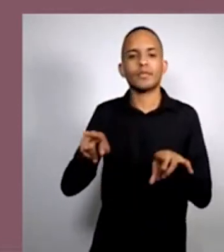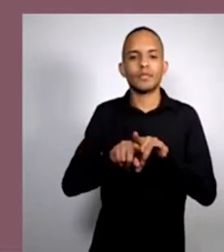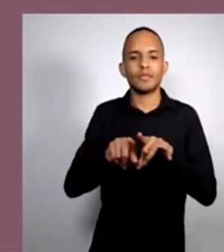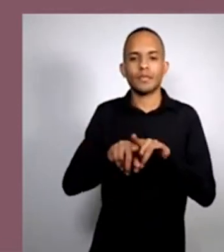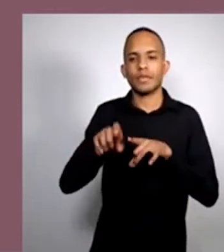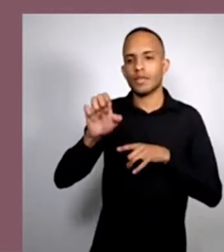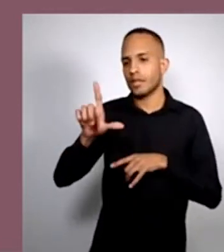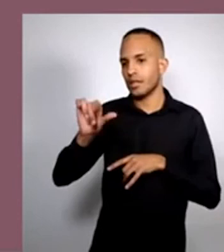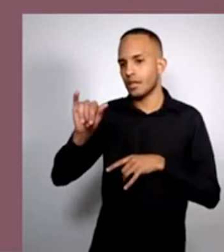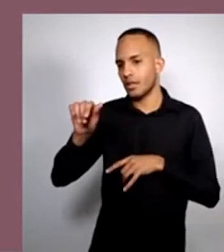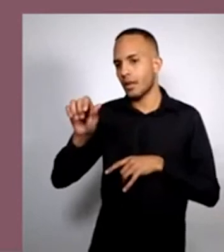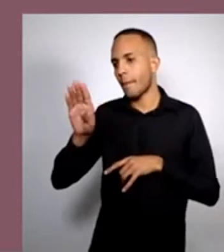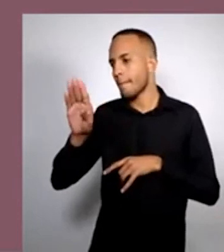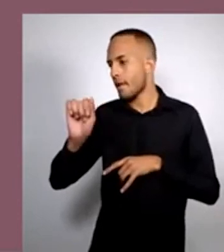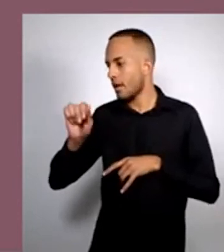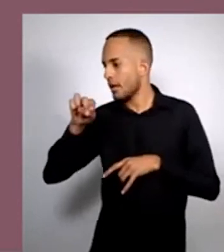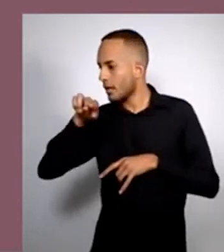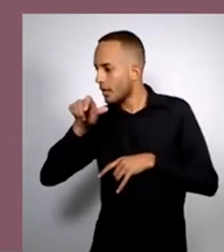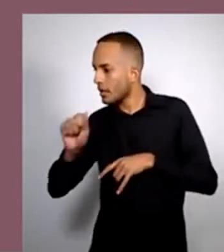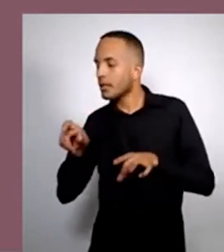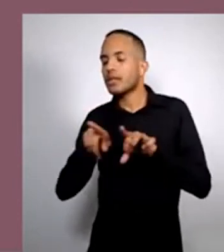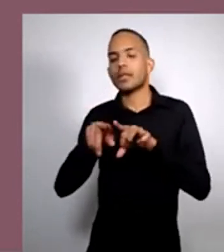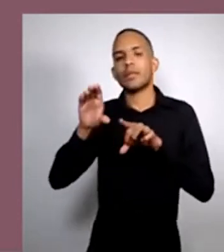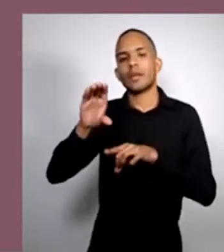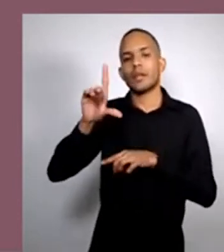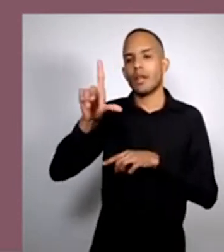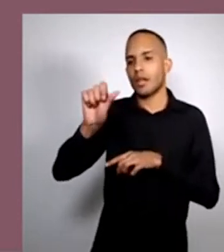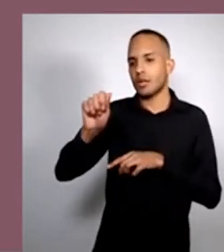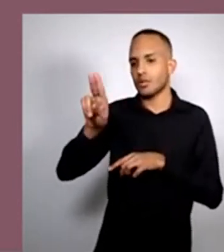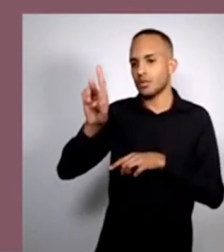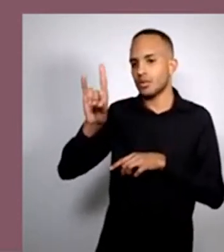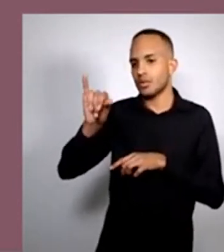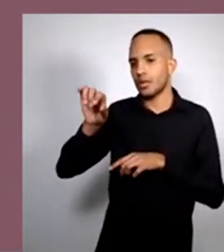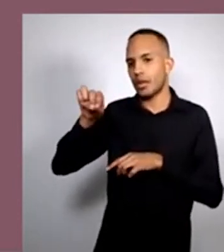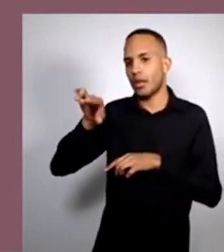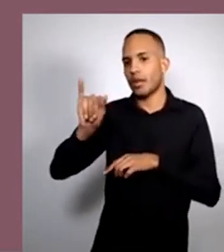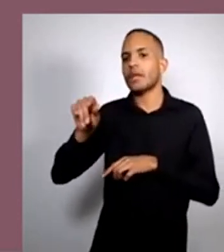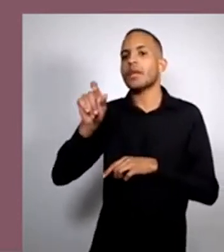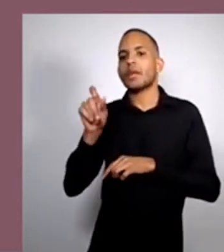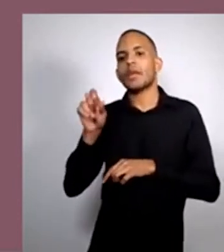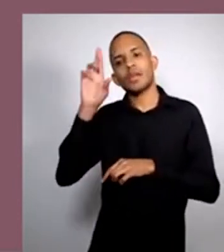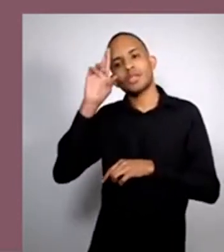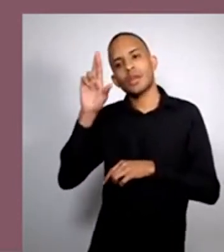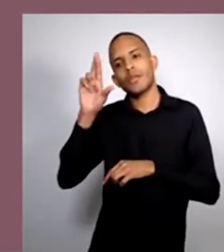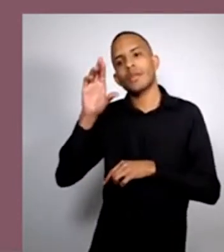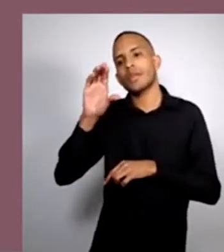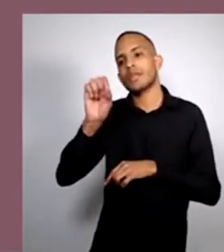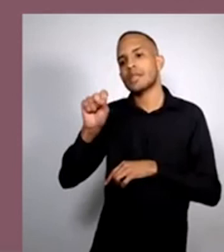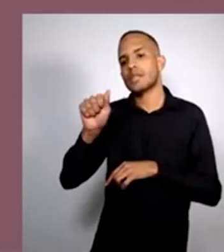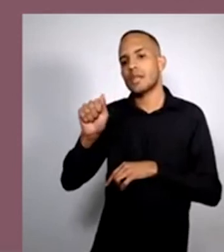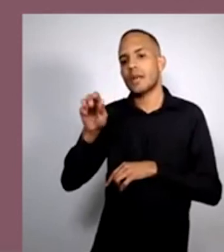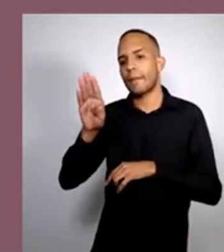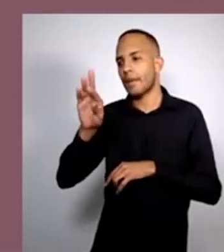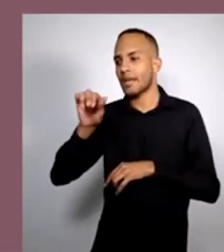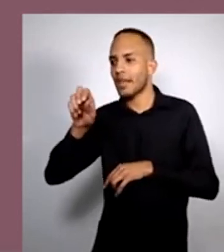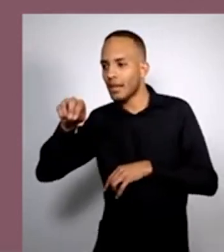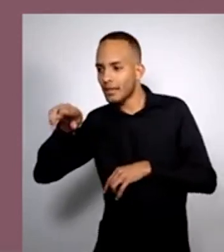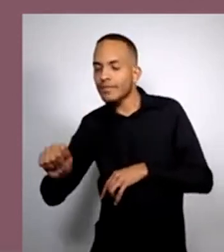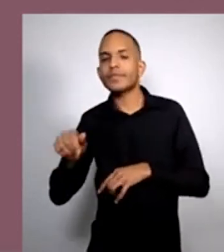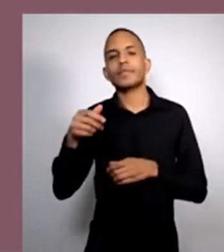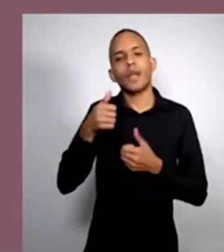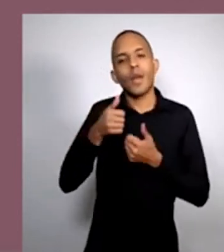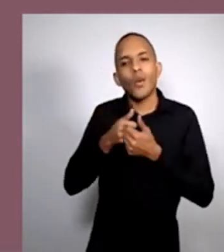Elidaiana Alexandrino e Claudinei Roberto, sob a mediação de Sabrina da Paixão. Acompanhem essa e